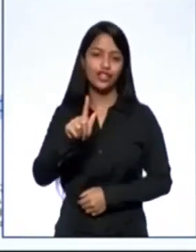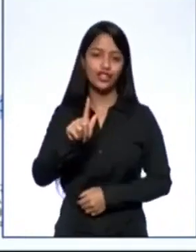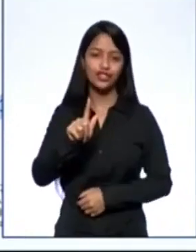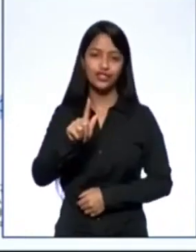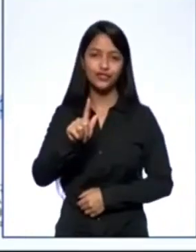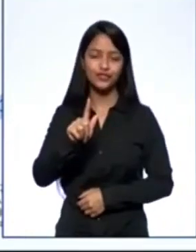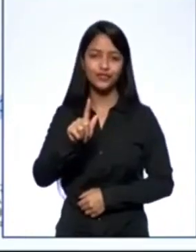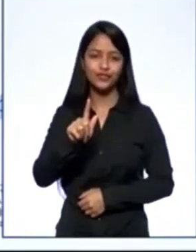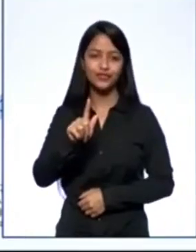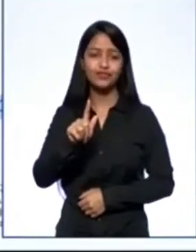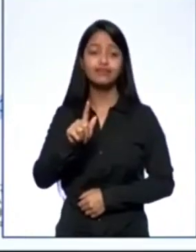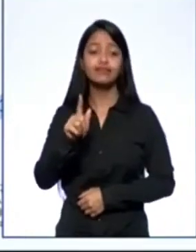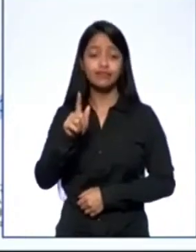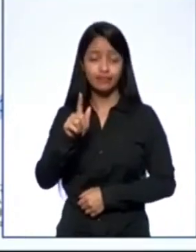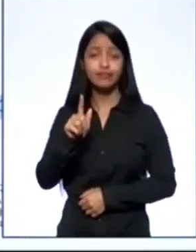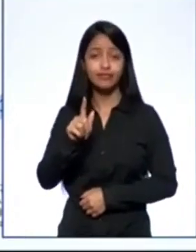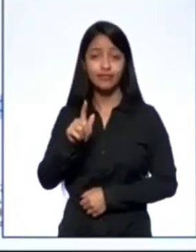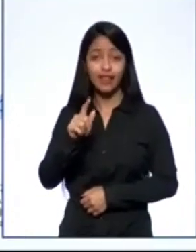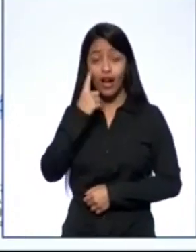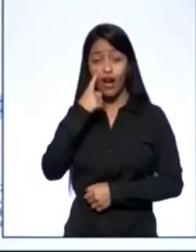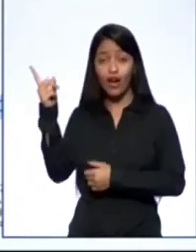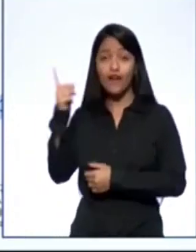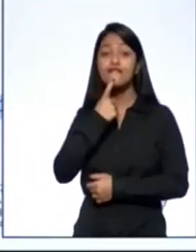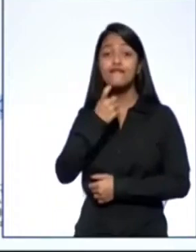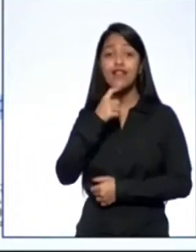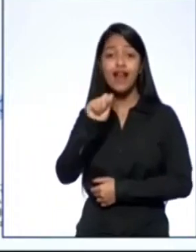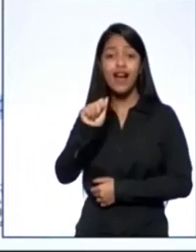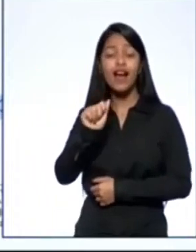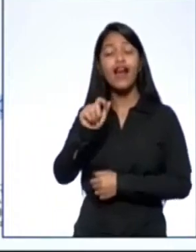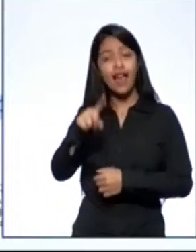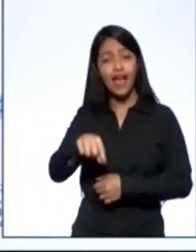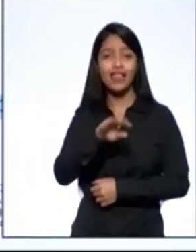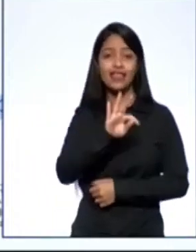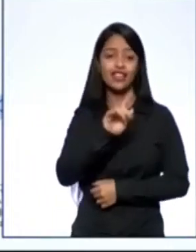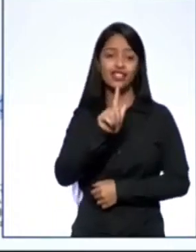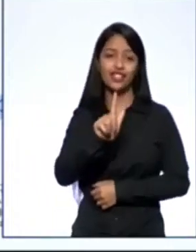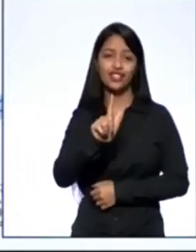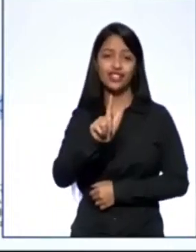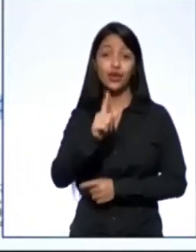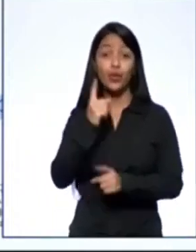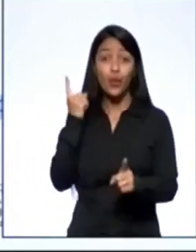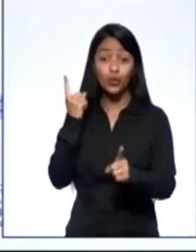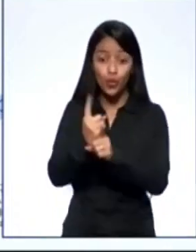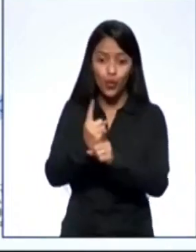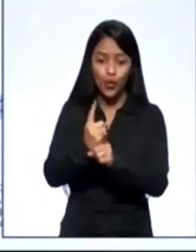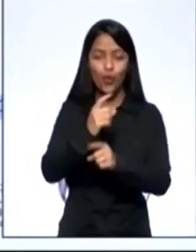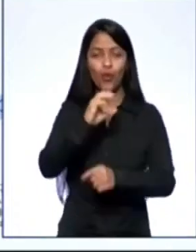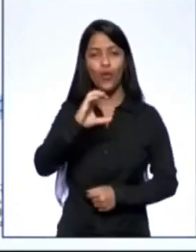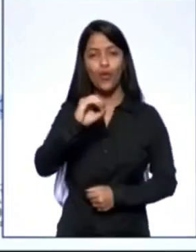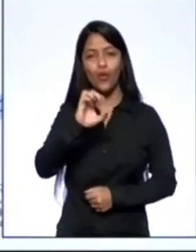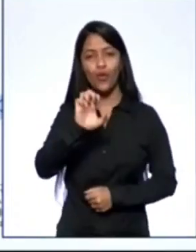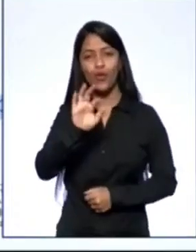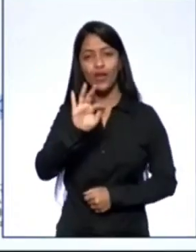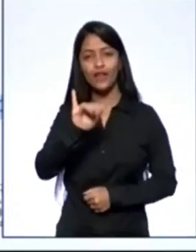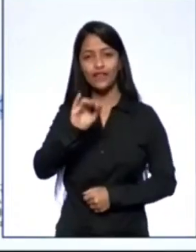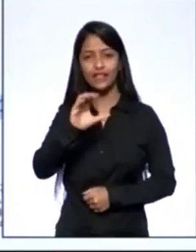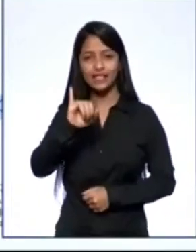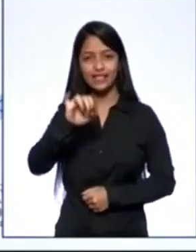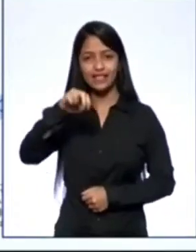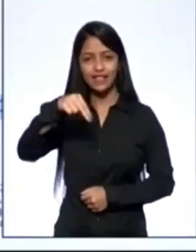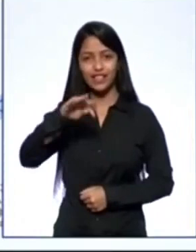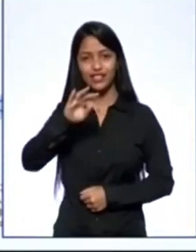é a tangente da inclinação e dá o coeficiente angular cateto oposto